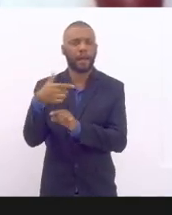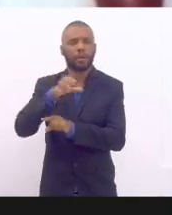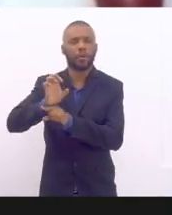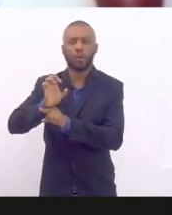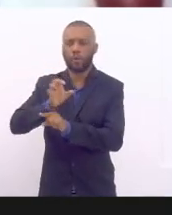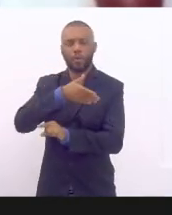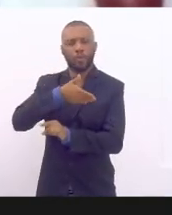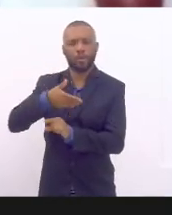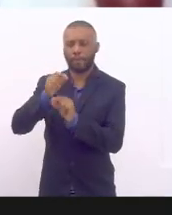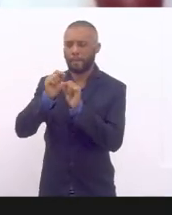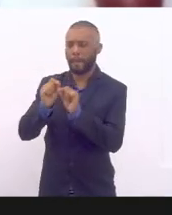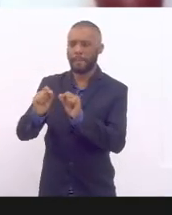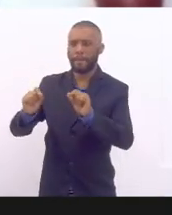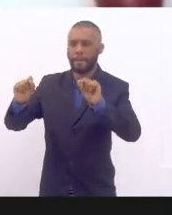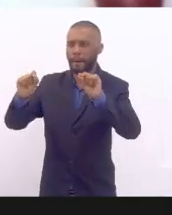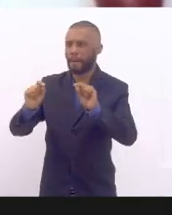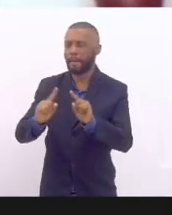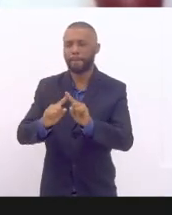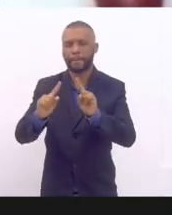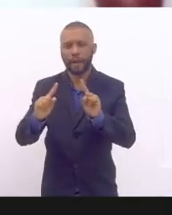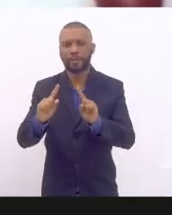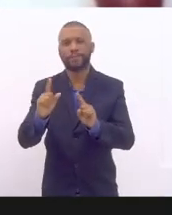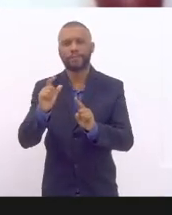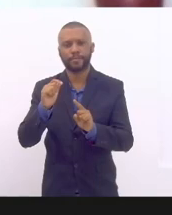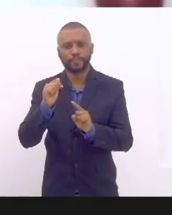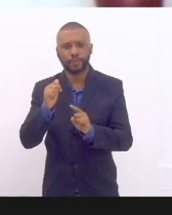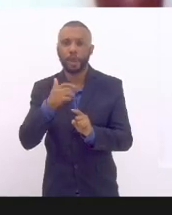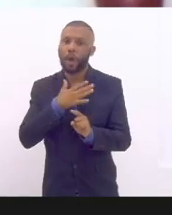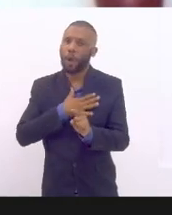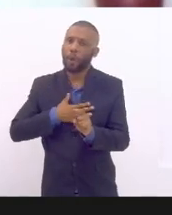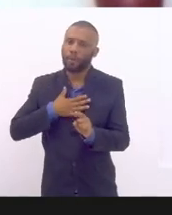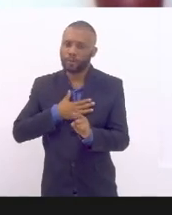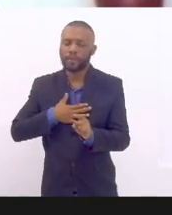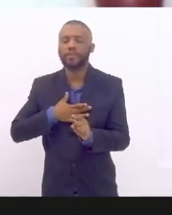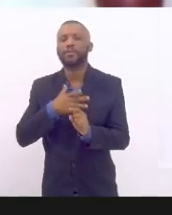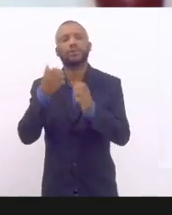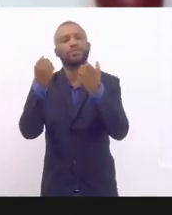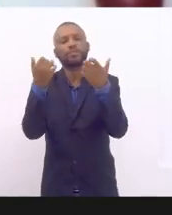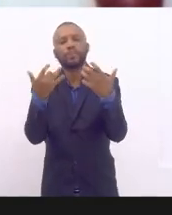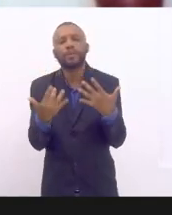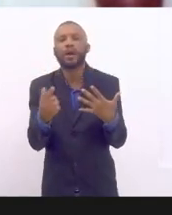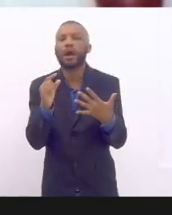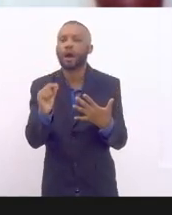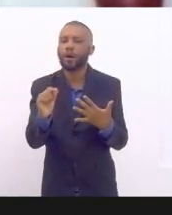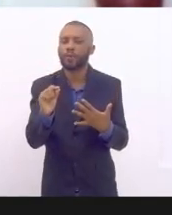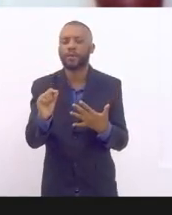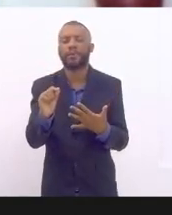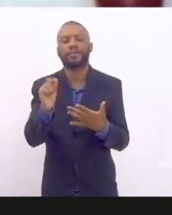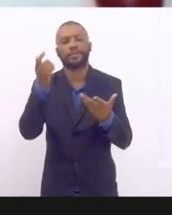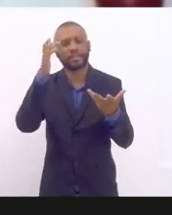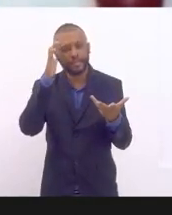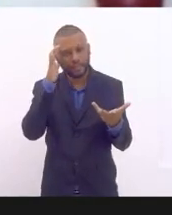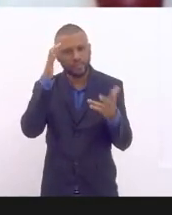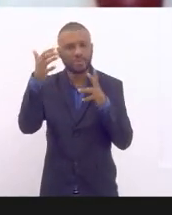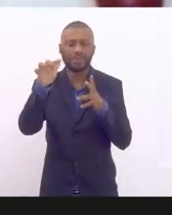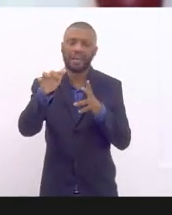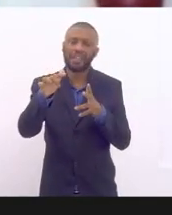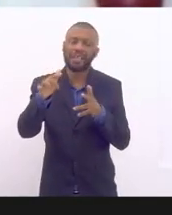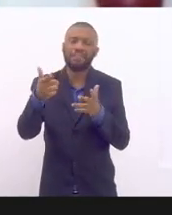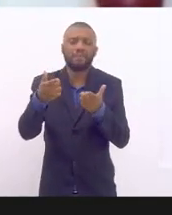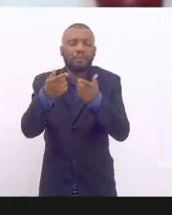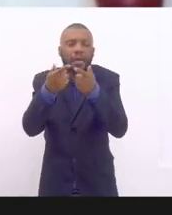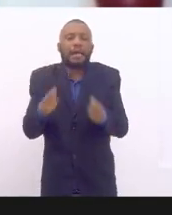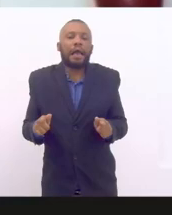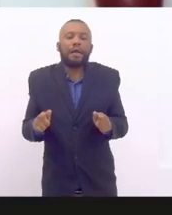Mas o que eu gostaria de te dizer aqui é que essa situação já era muito